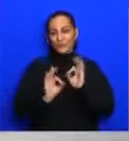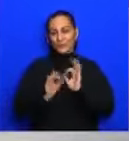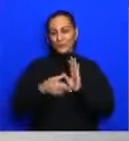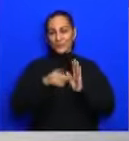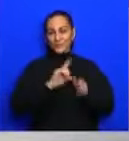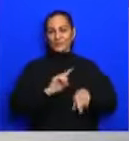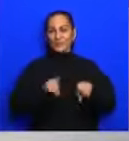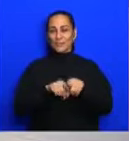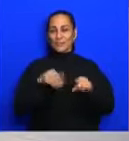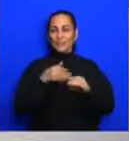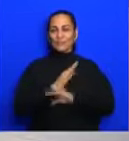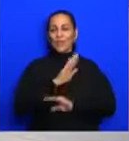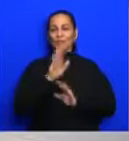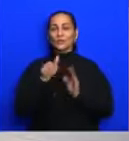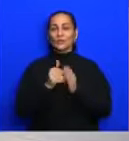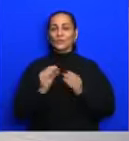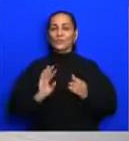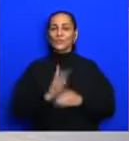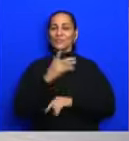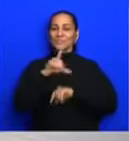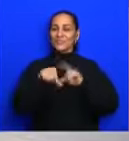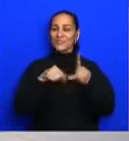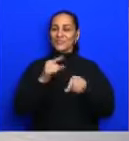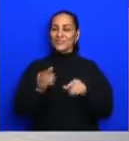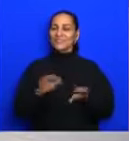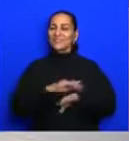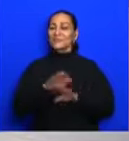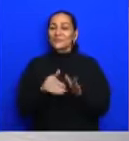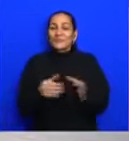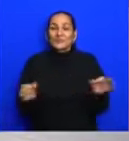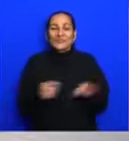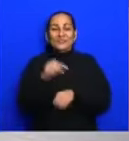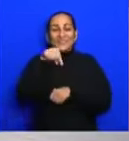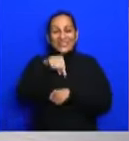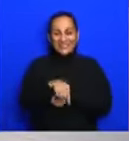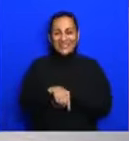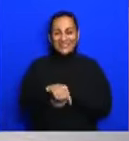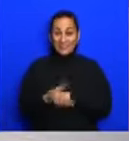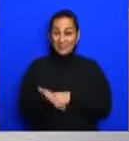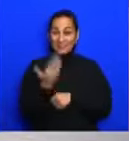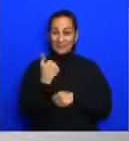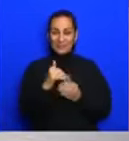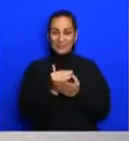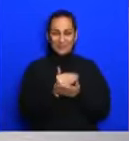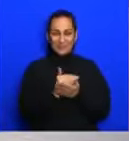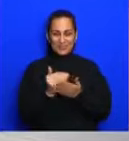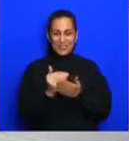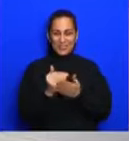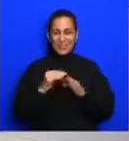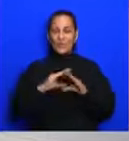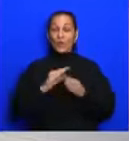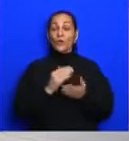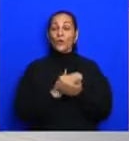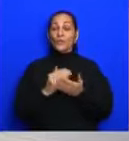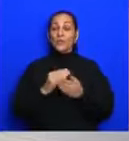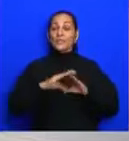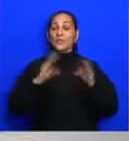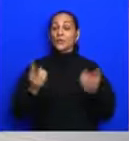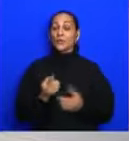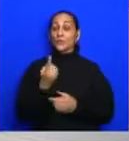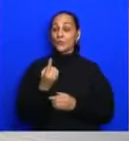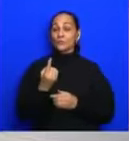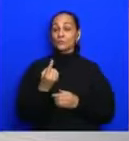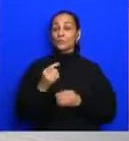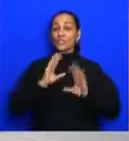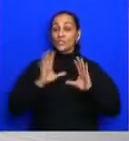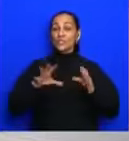prévios e agora também vão validar aqui de pertinho o nosso sorteio. Então, tudo pronto por aqui. Vamos começar. Começamos aqui pelo nosso